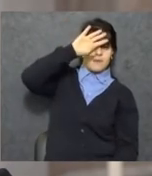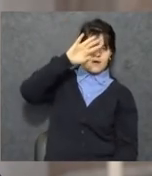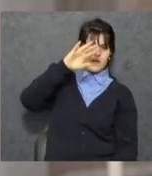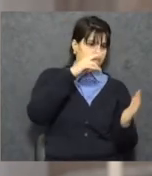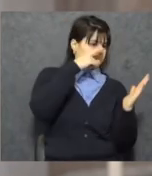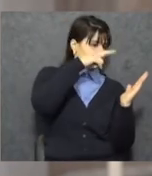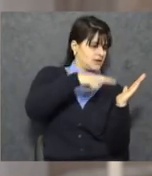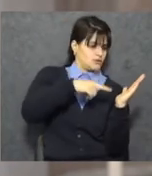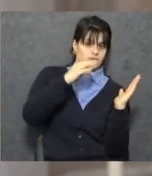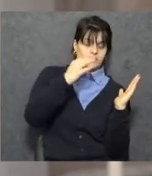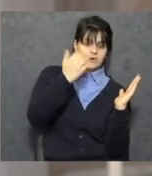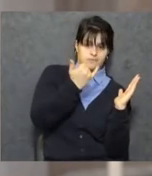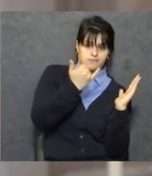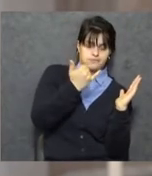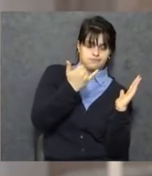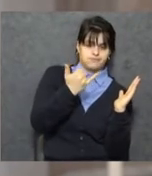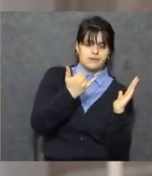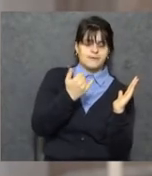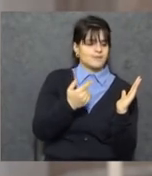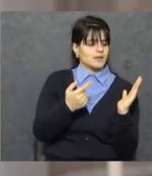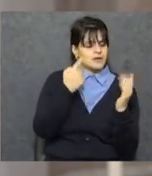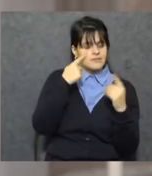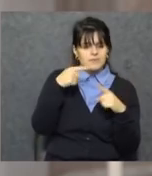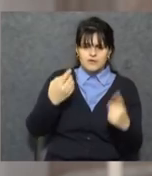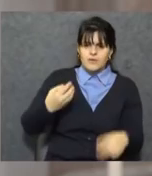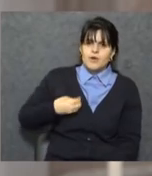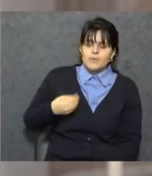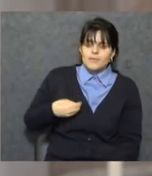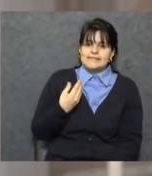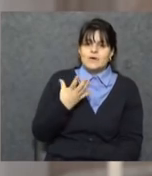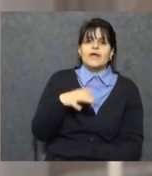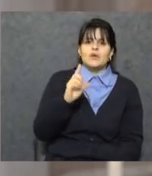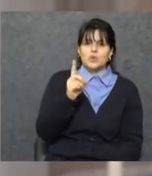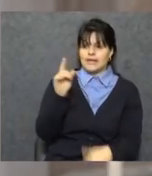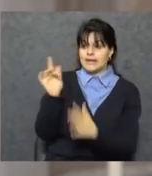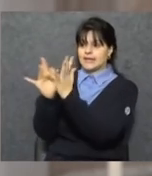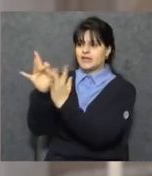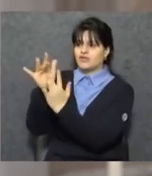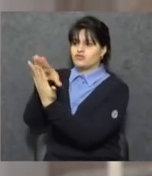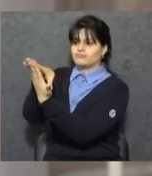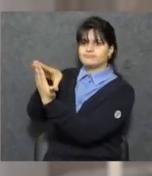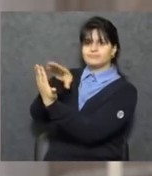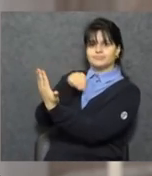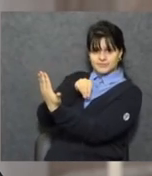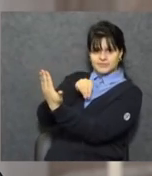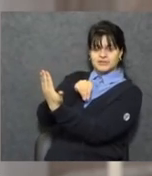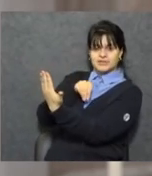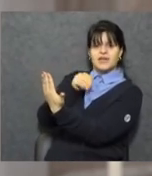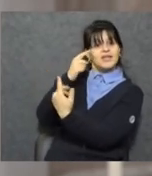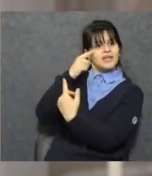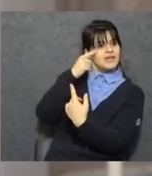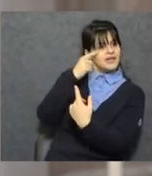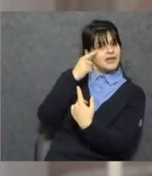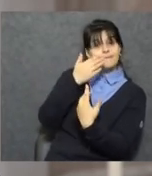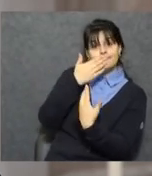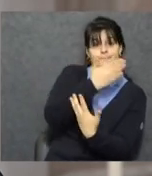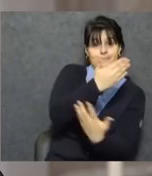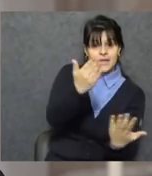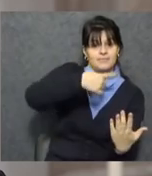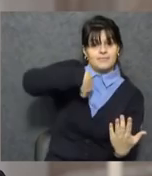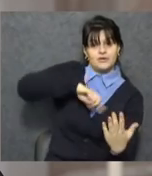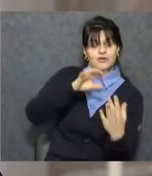em assemelhar-se a Cristo, em imitar Cristo, e exorta-nos a fazer o mesmo. A